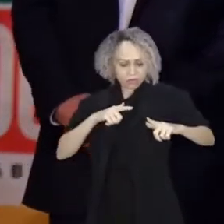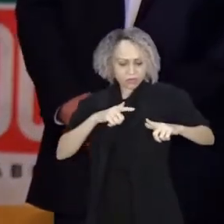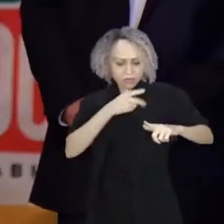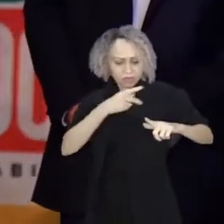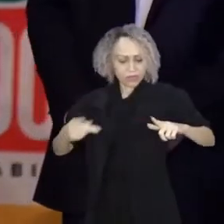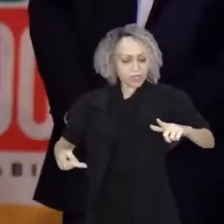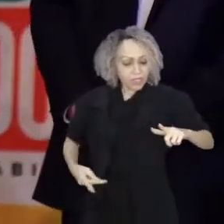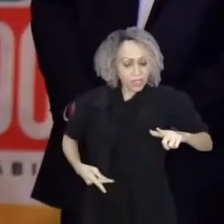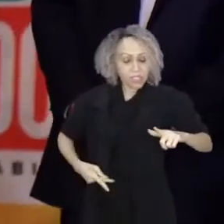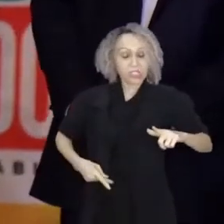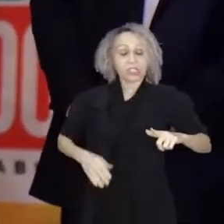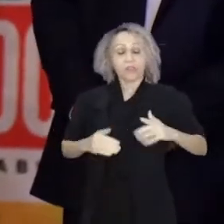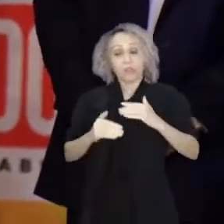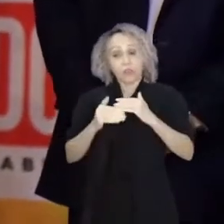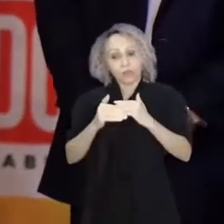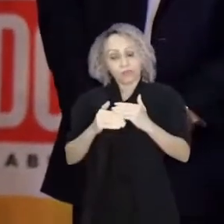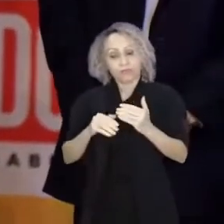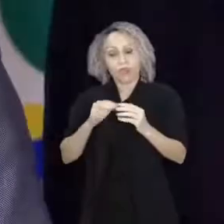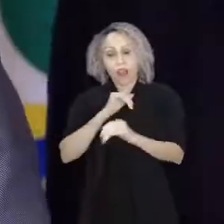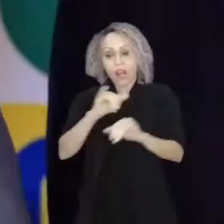esse país.